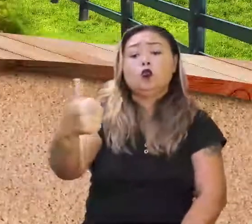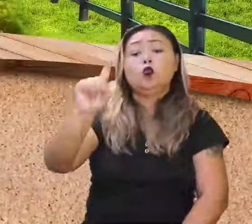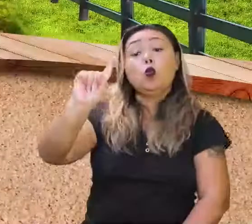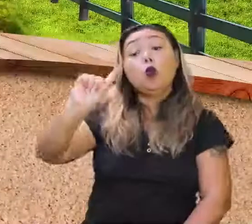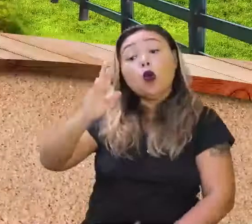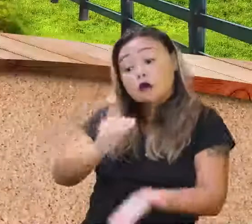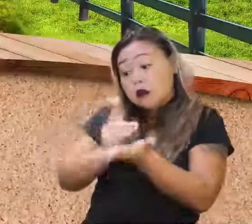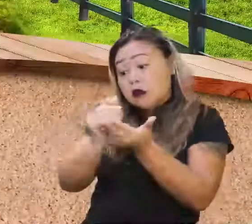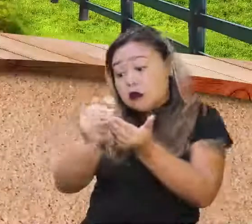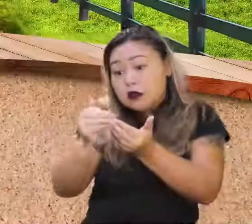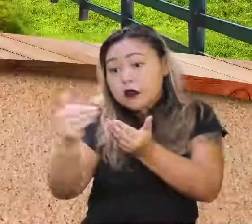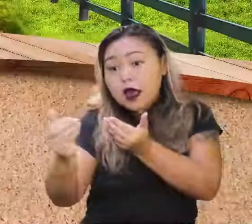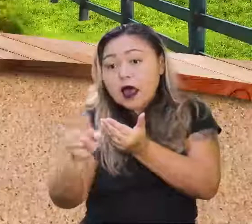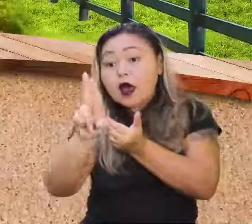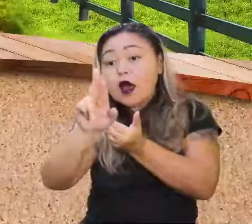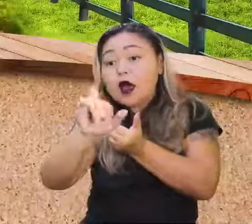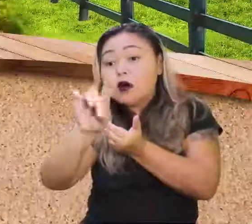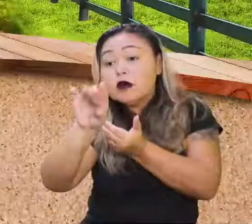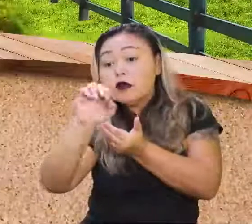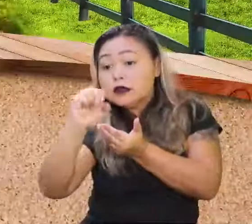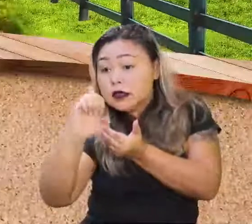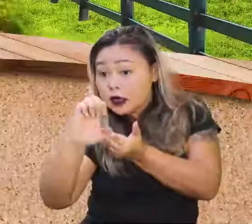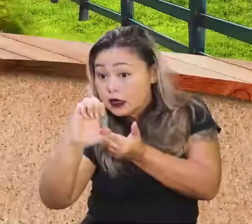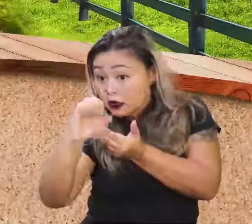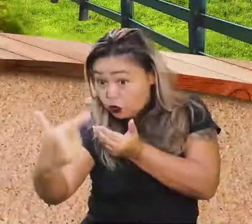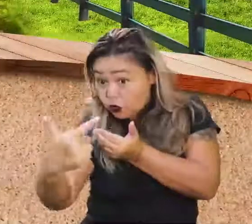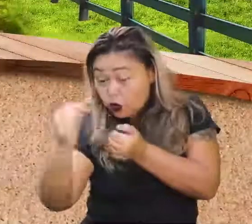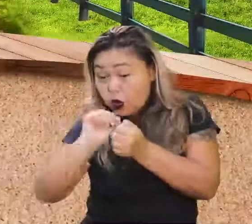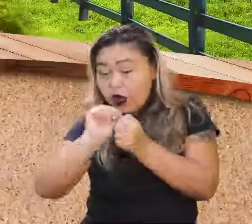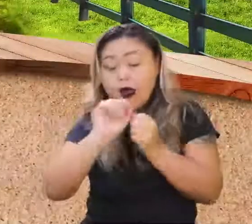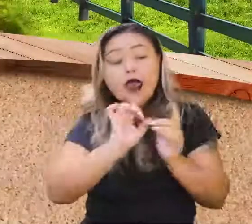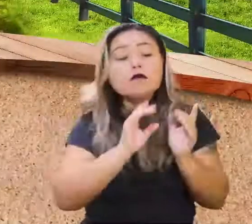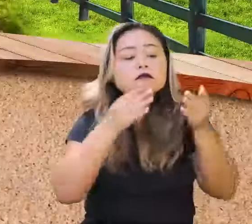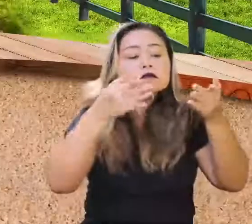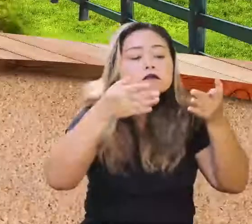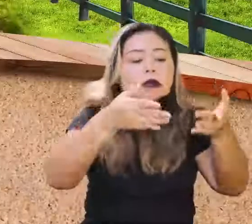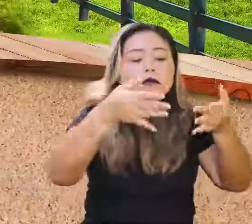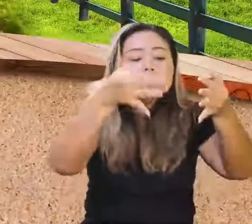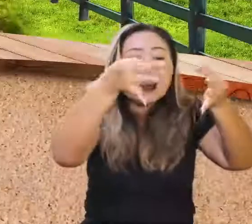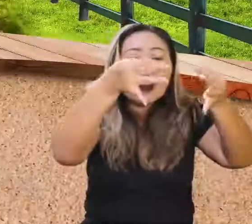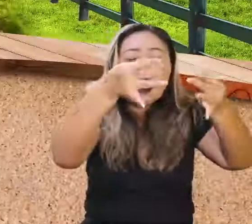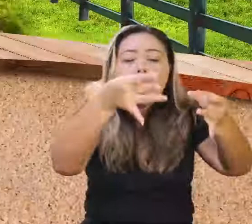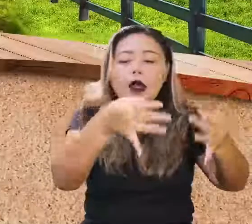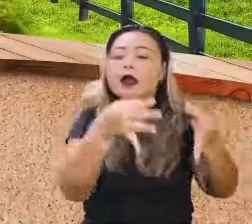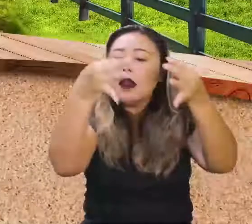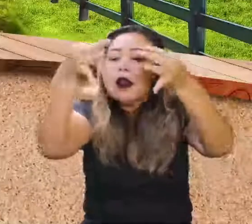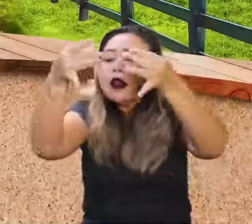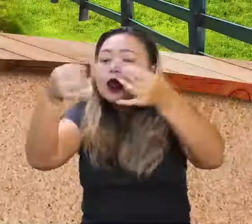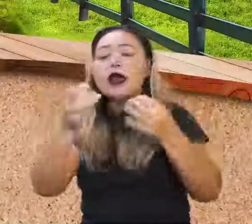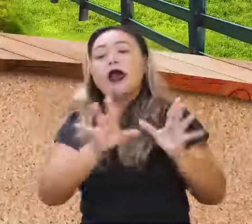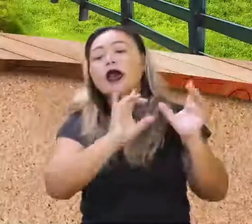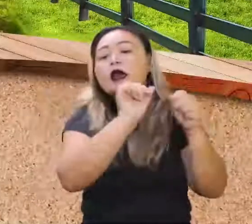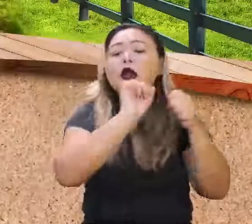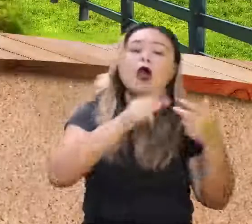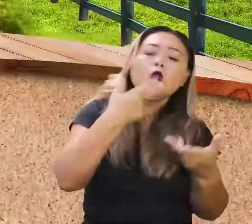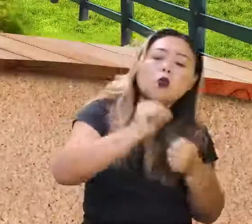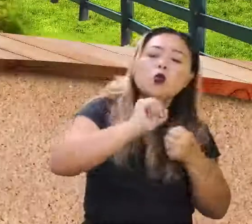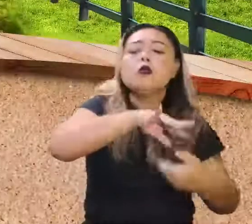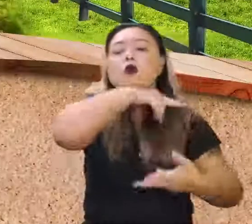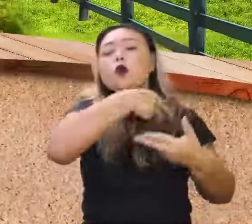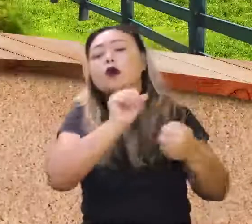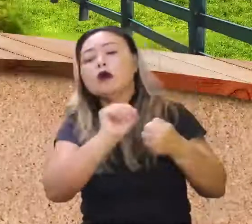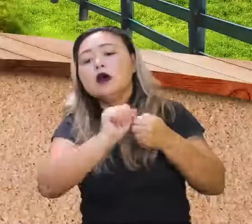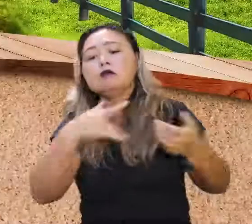entrarmos na unidade 2, vamos entrar nas peculiaridades de cada criação. Nutrição